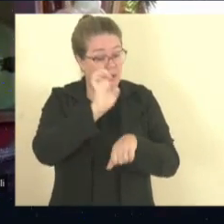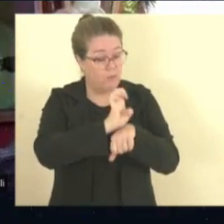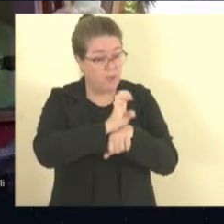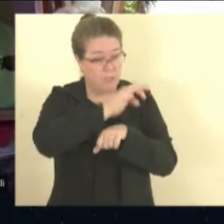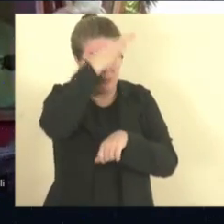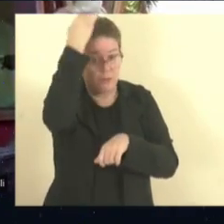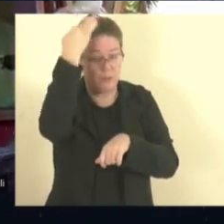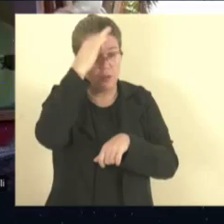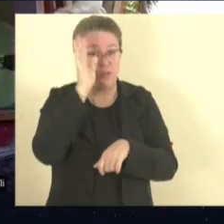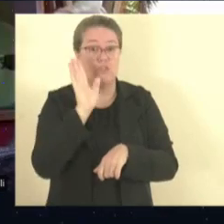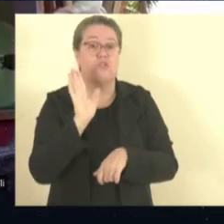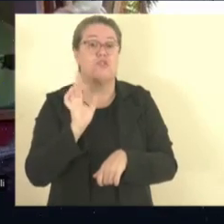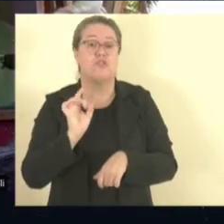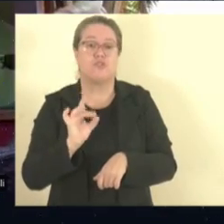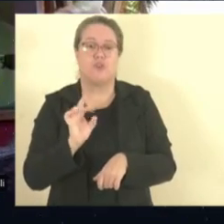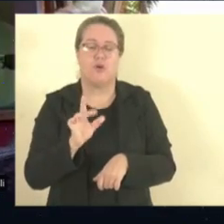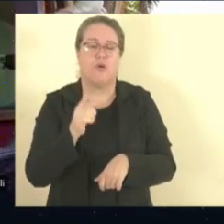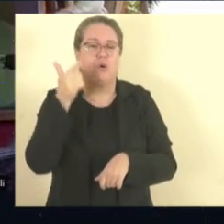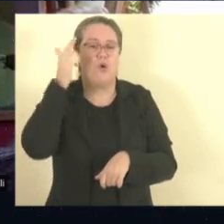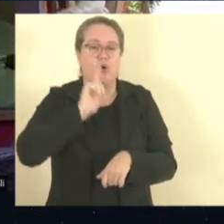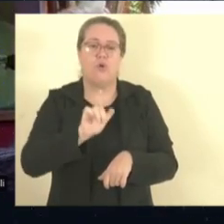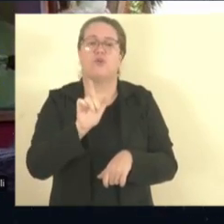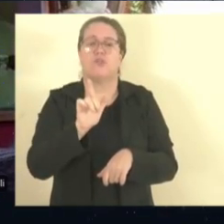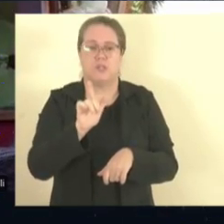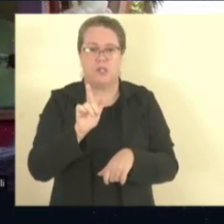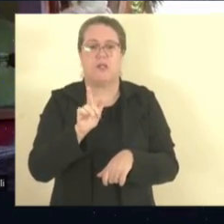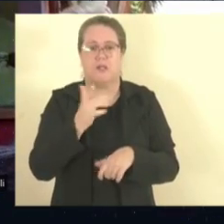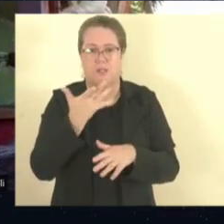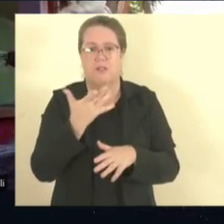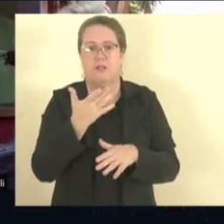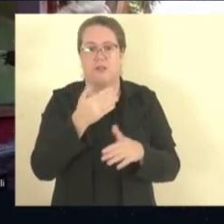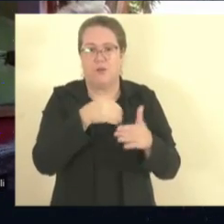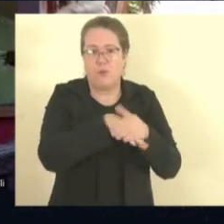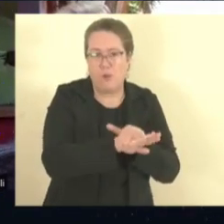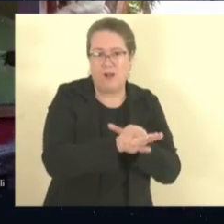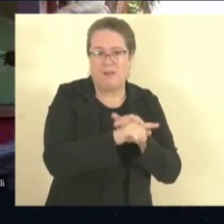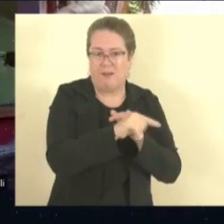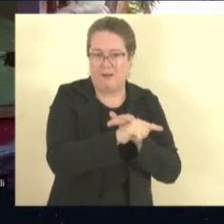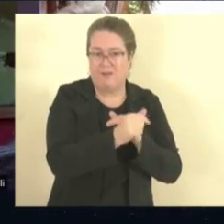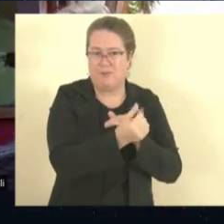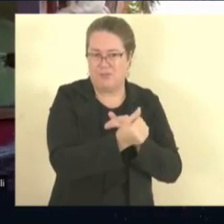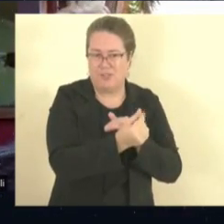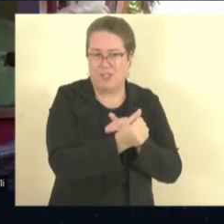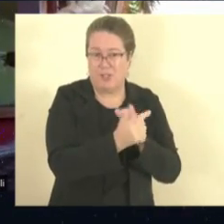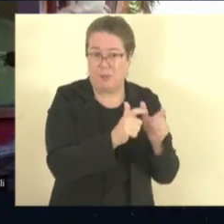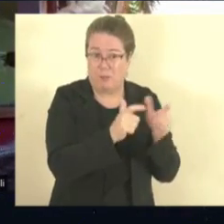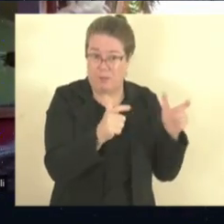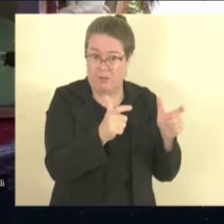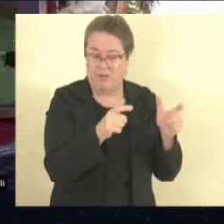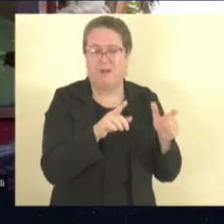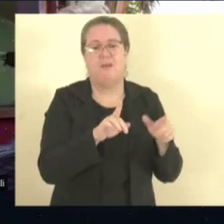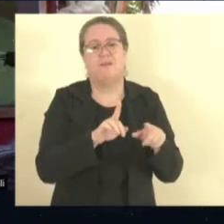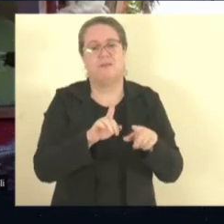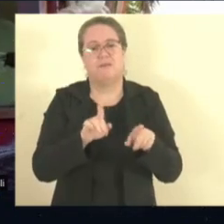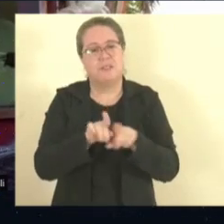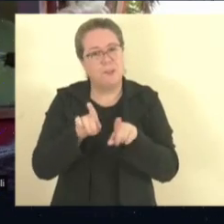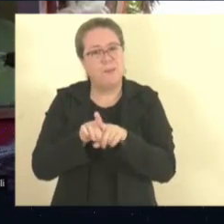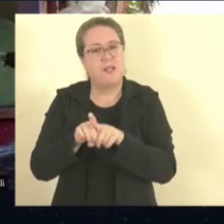estado consegue um empréstimo nas condições que nós estamos conseguindo. Isso é importante